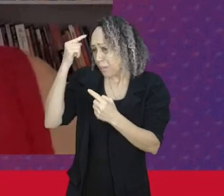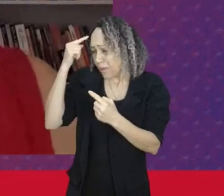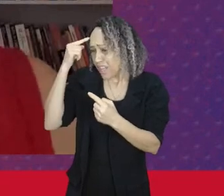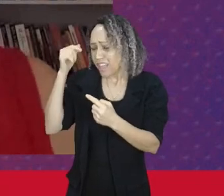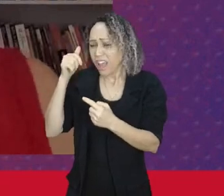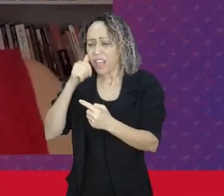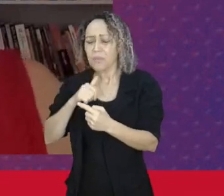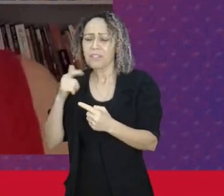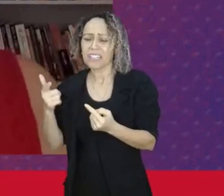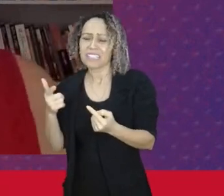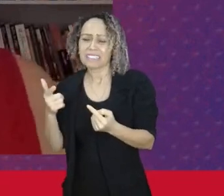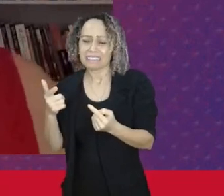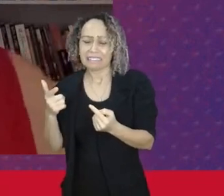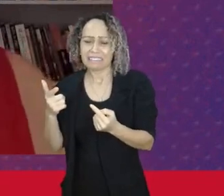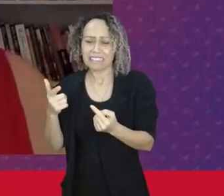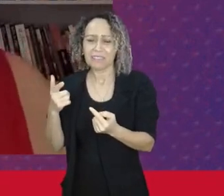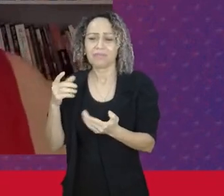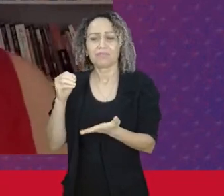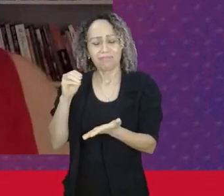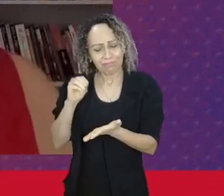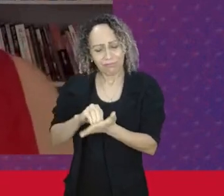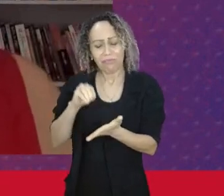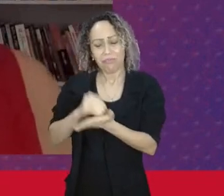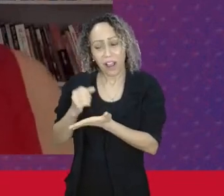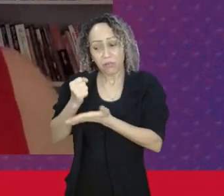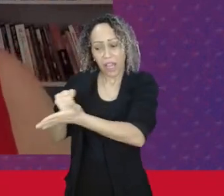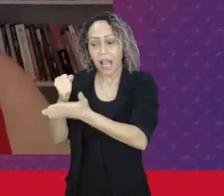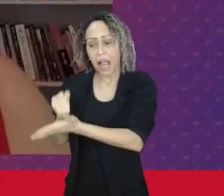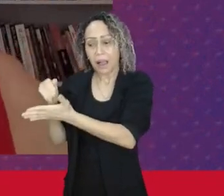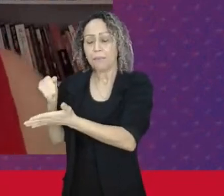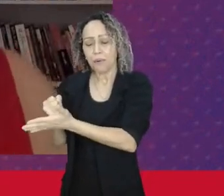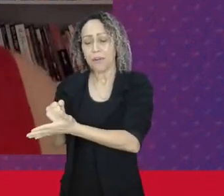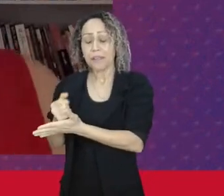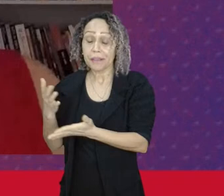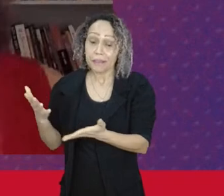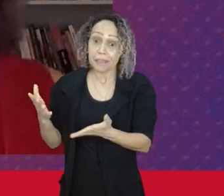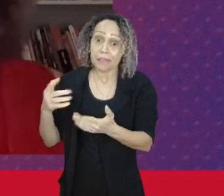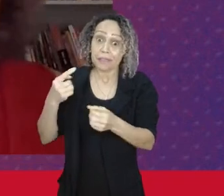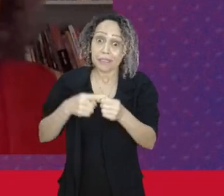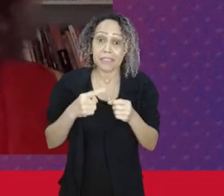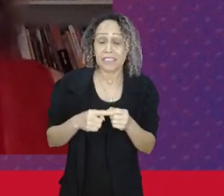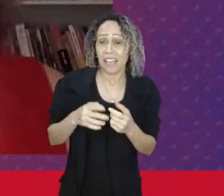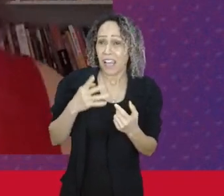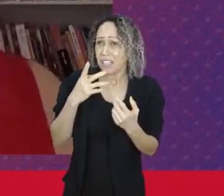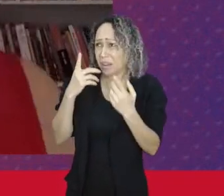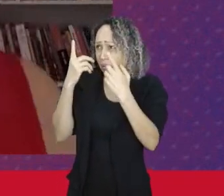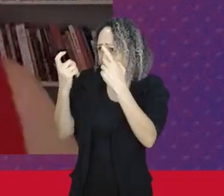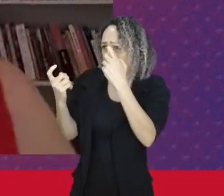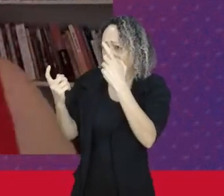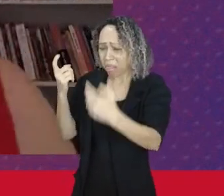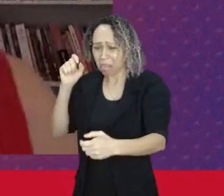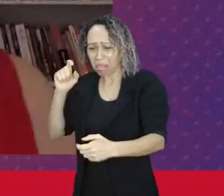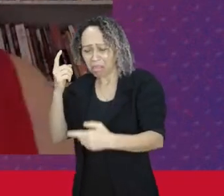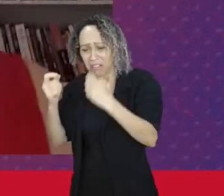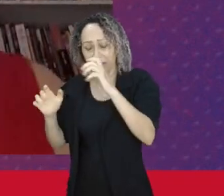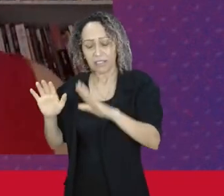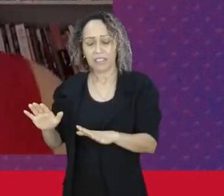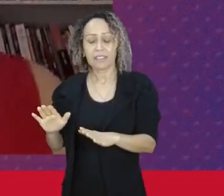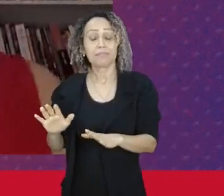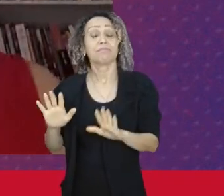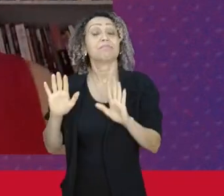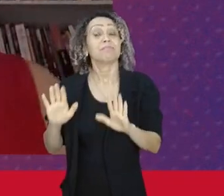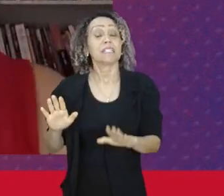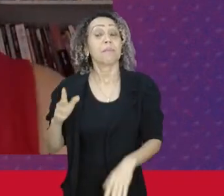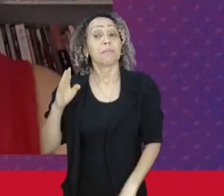Lembrando sempre que essa hostilidade se apresenta de maneira distintas, de acordo com a sua etnia, com a sua raça, com a sua